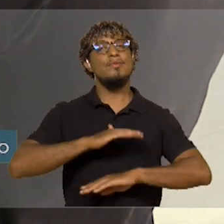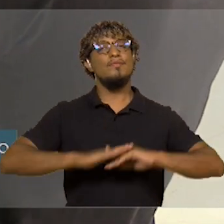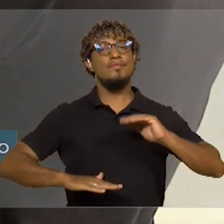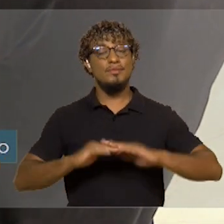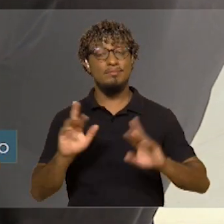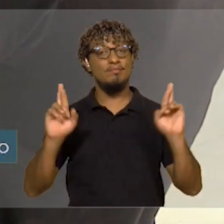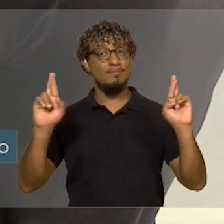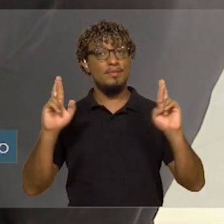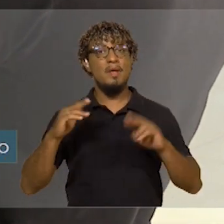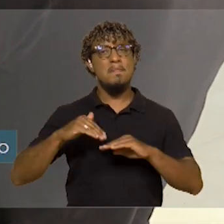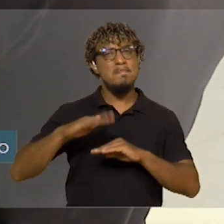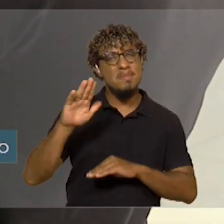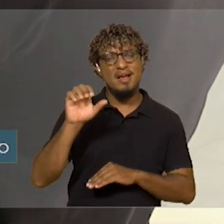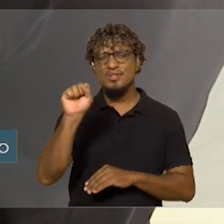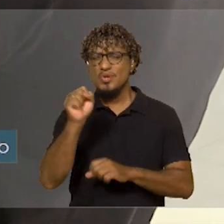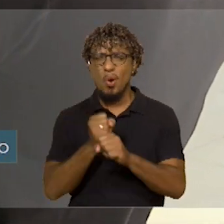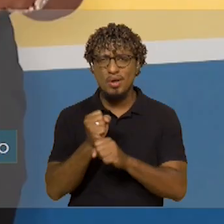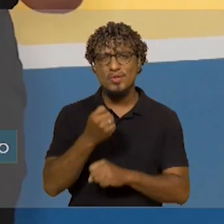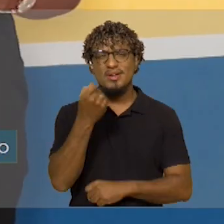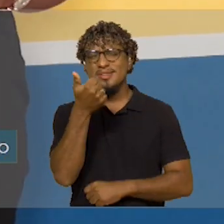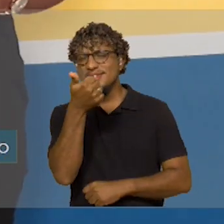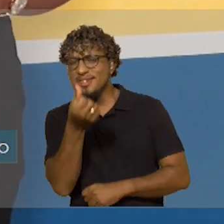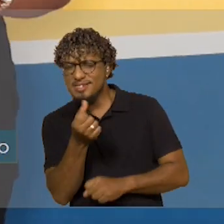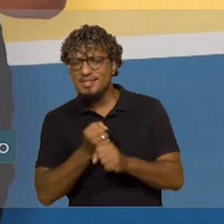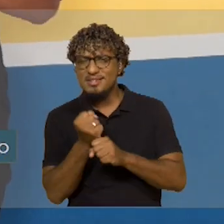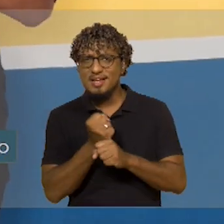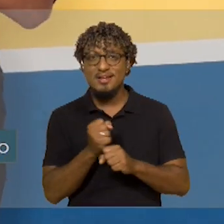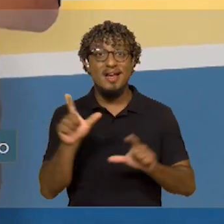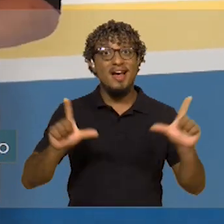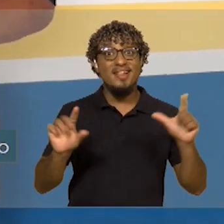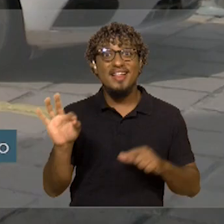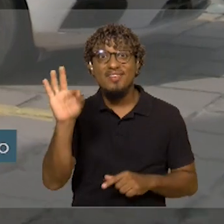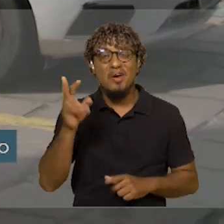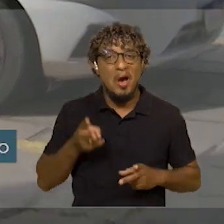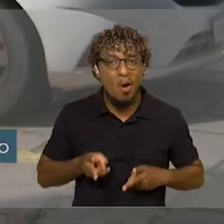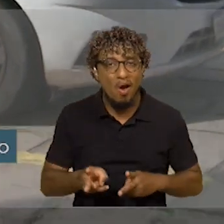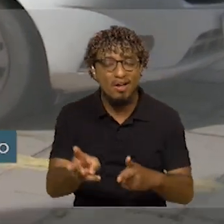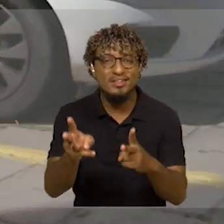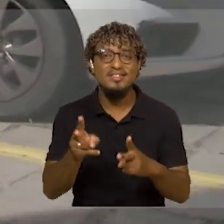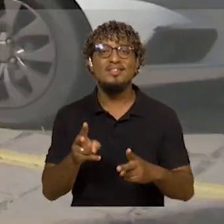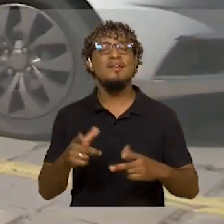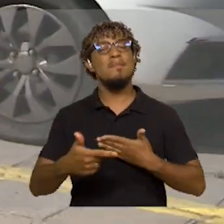que venham mais 8, 16 anos. Que a TV UFMA continue sempre